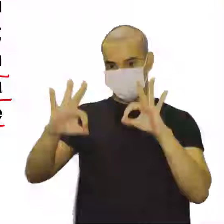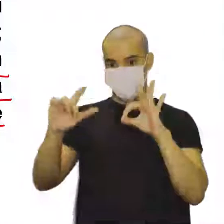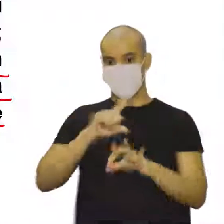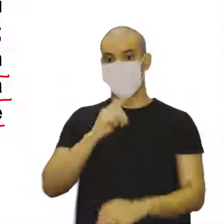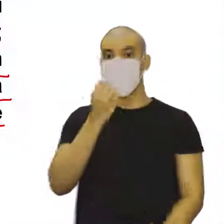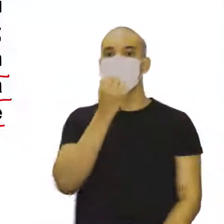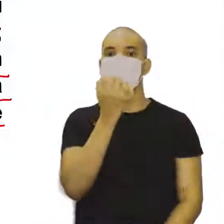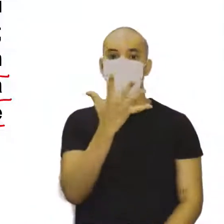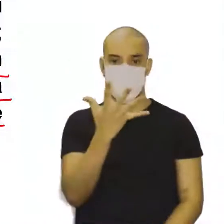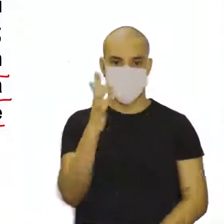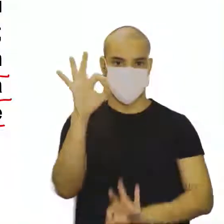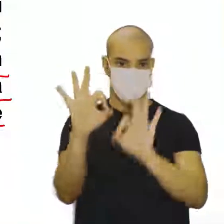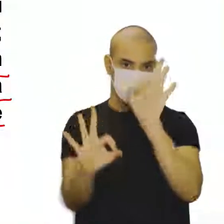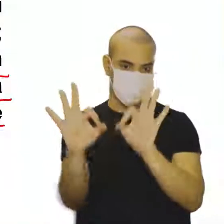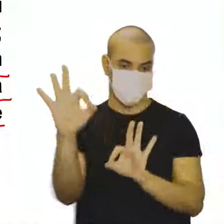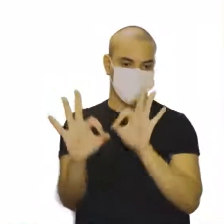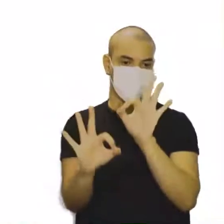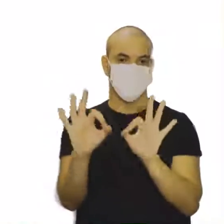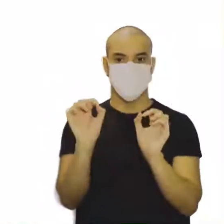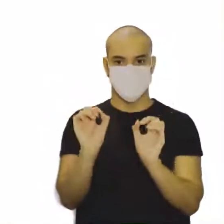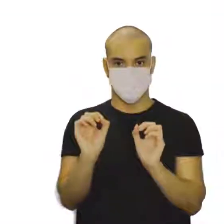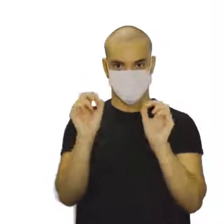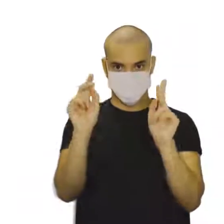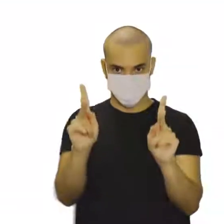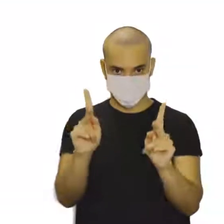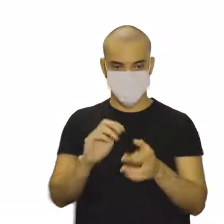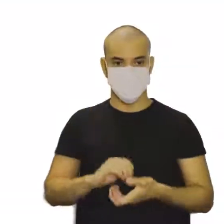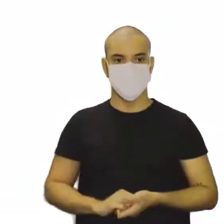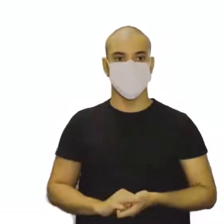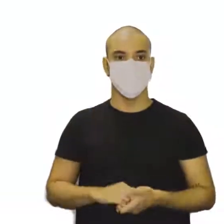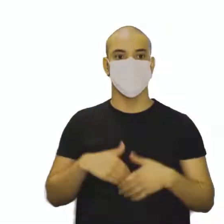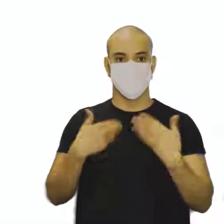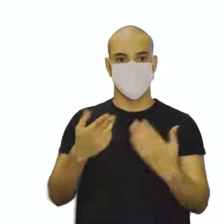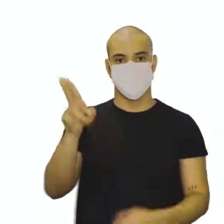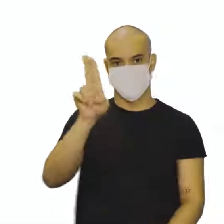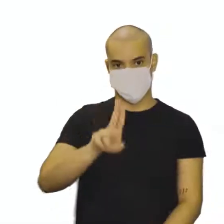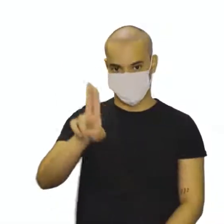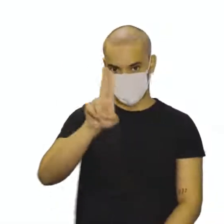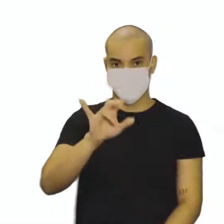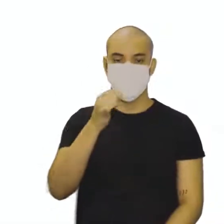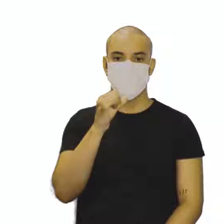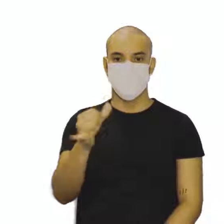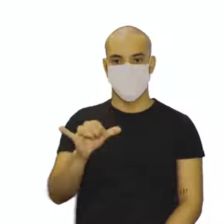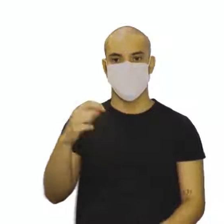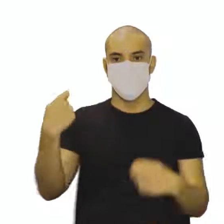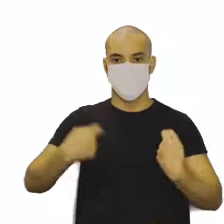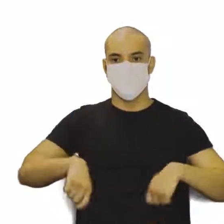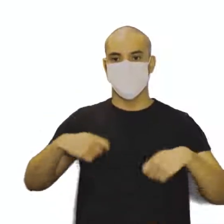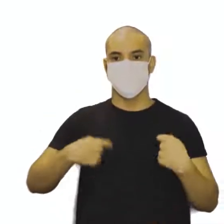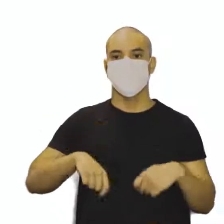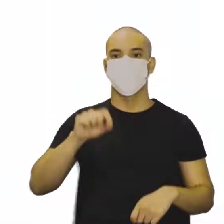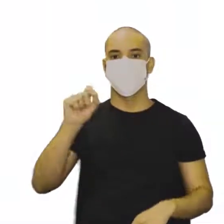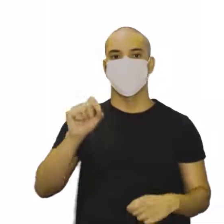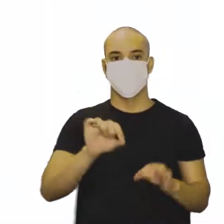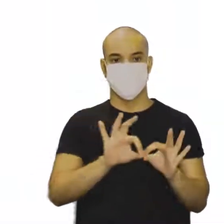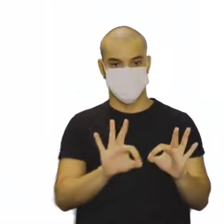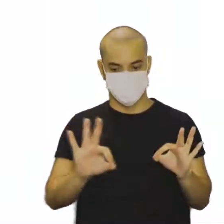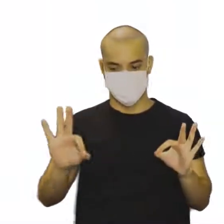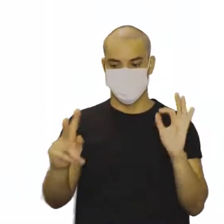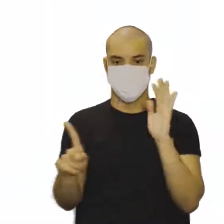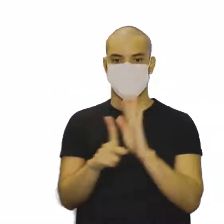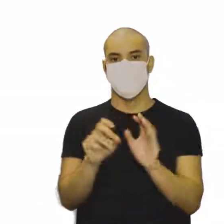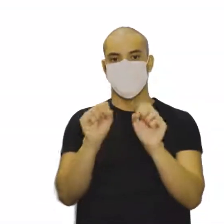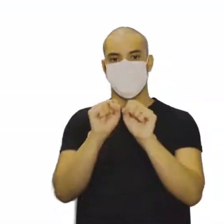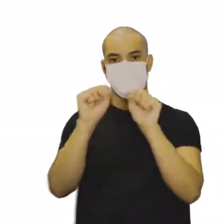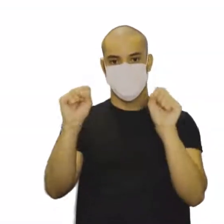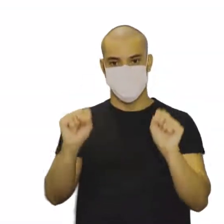sistemas de proteção, ok? Bom, pessoal, a utilização de energia elétrica exige a instalação de um complexo sistema